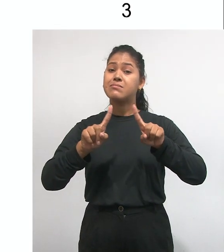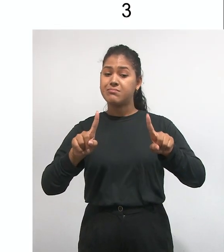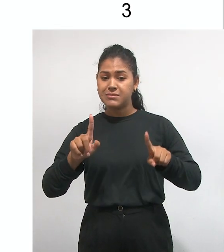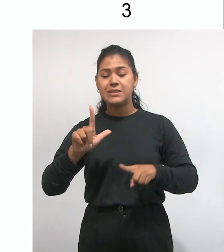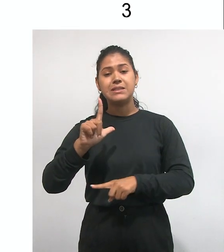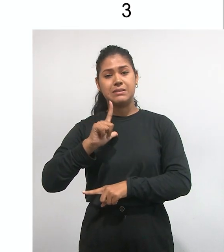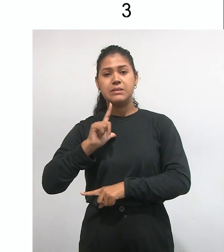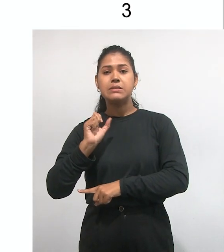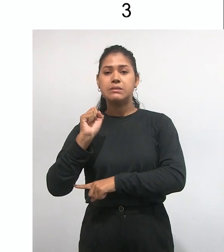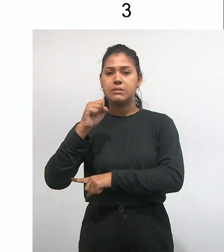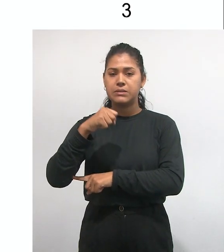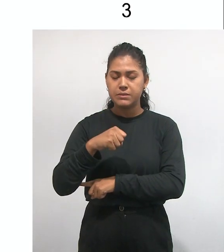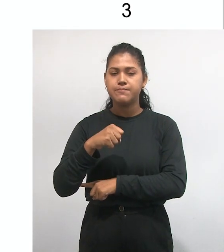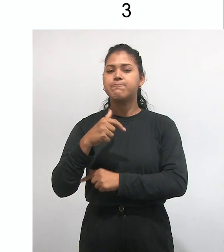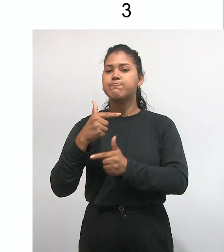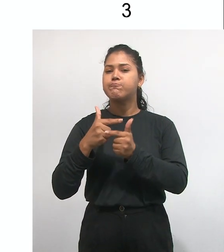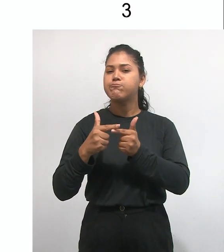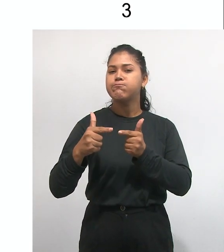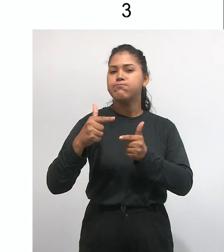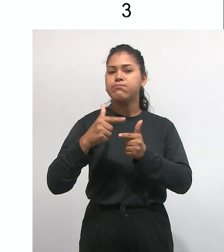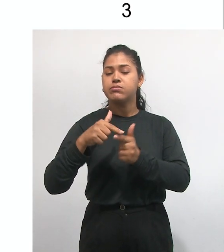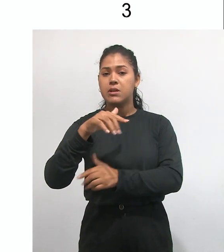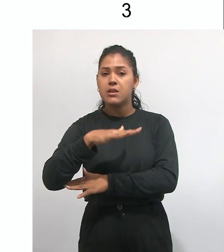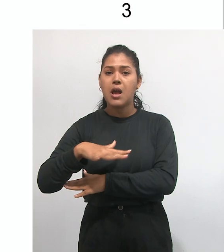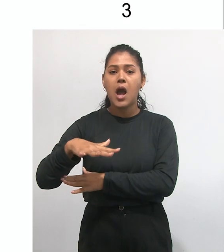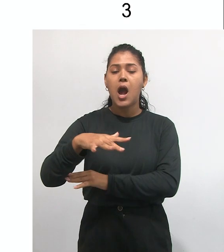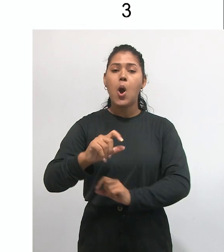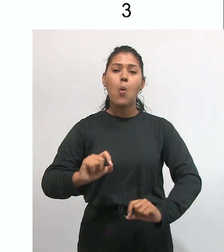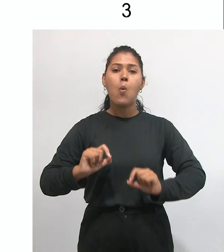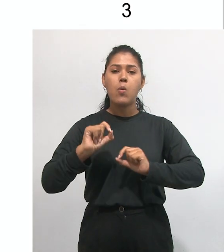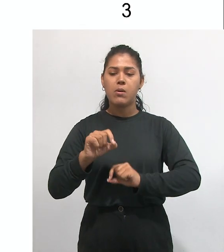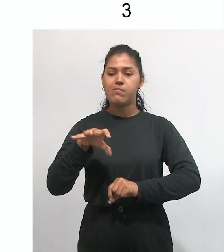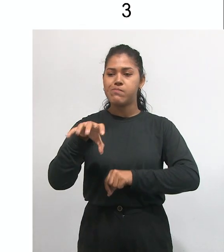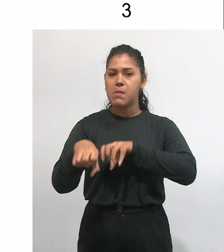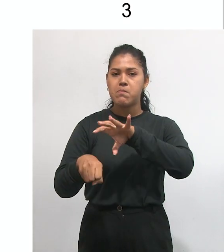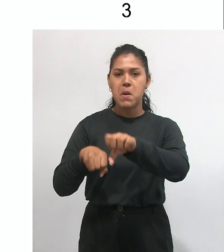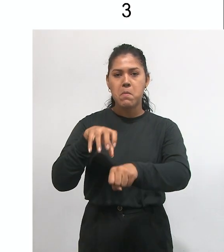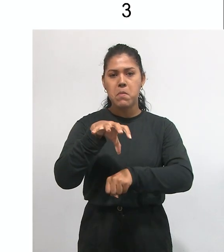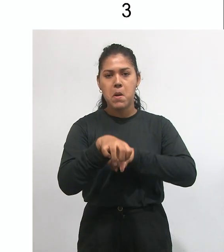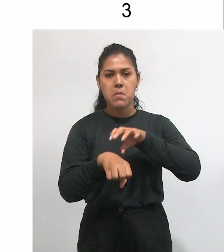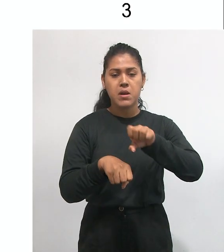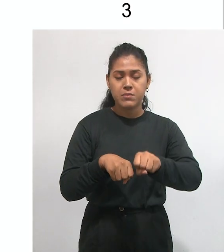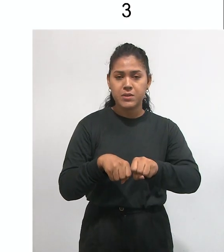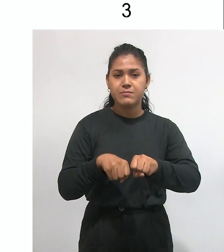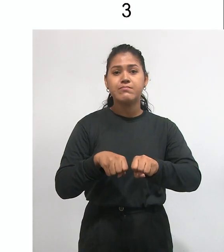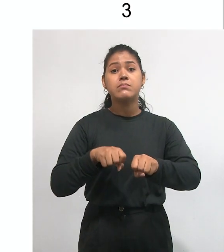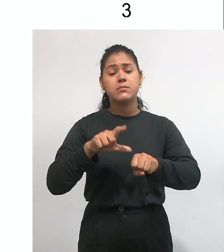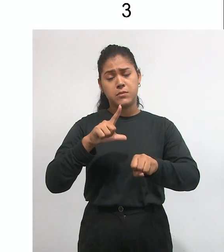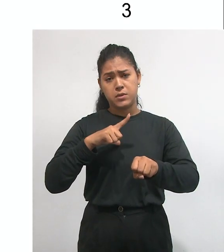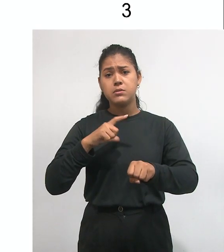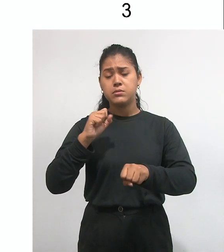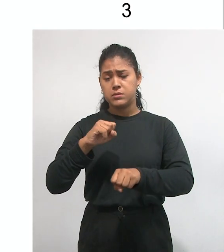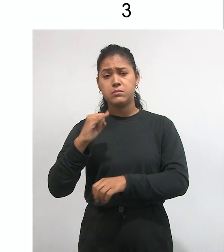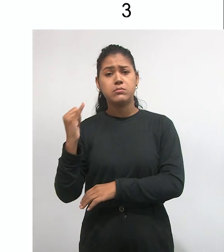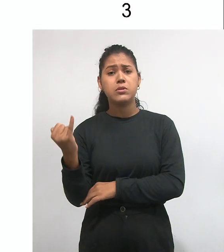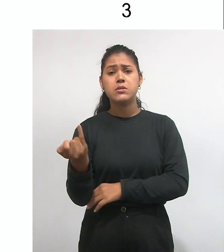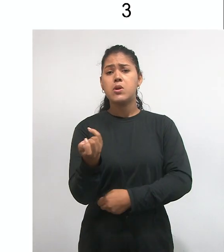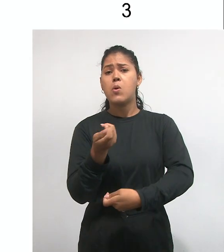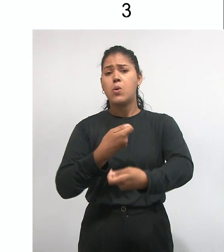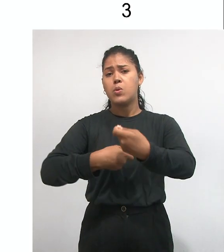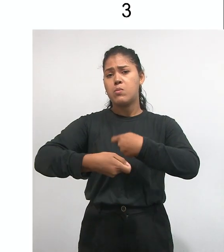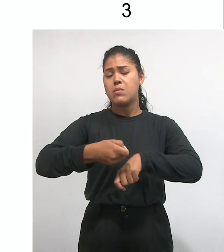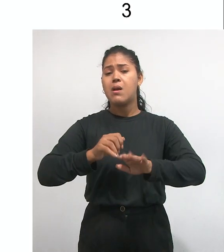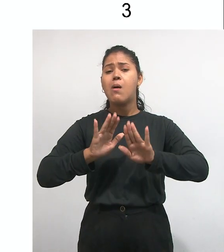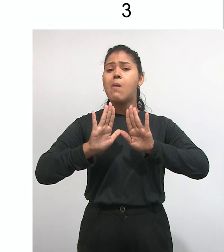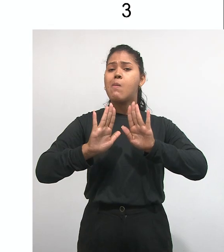embora impulsionem a economia local, geram impactos significativos no meio ambiente